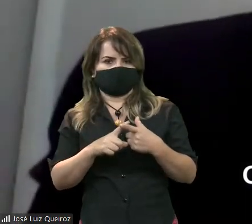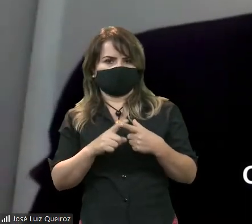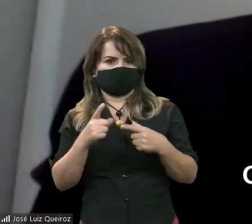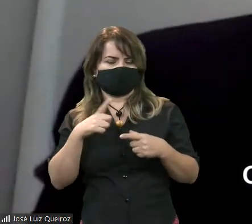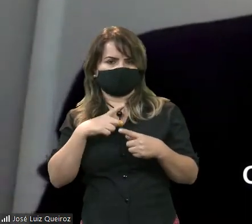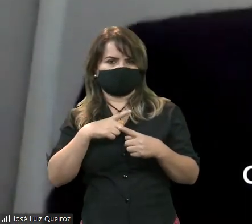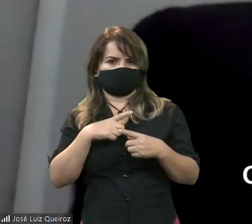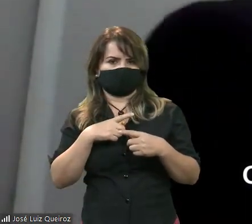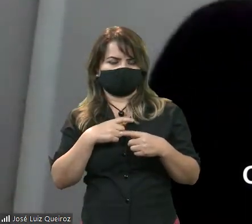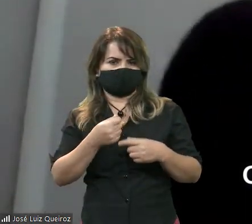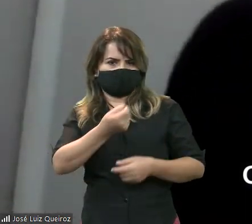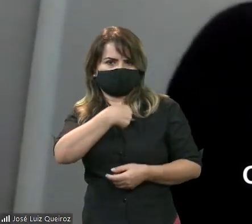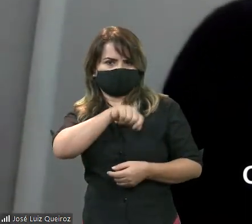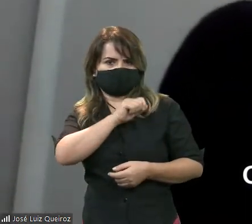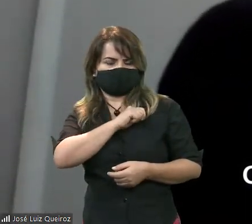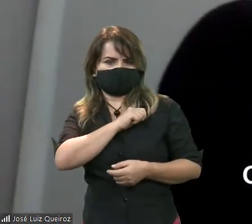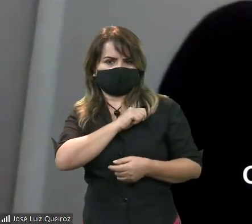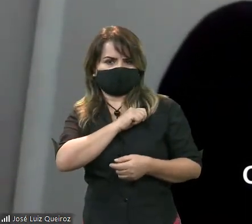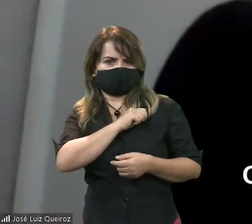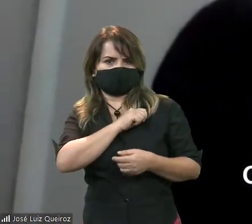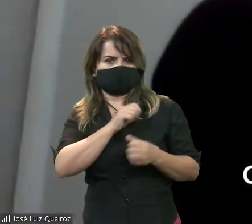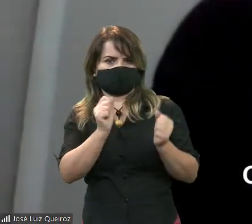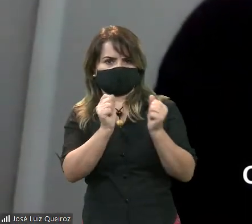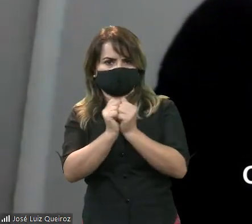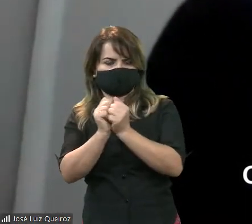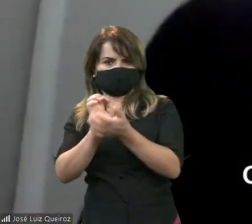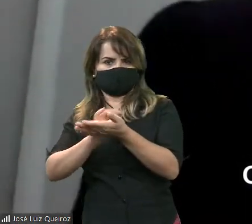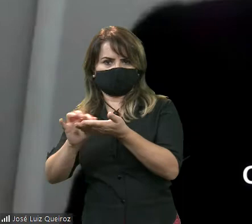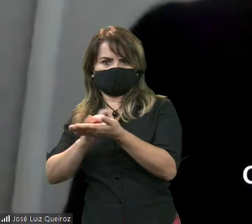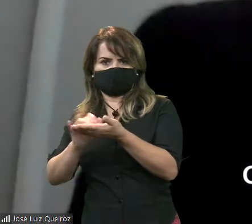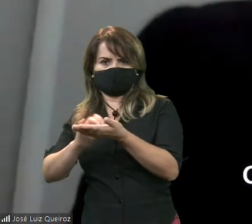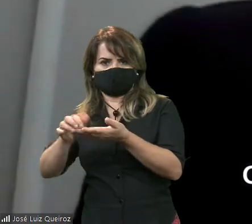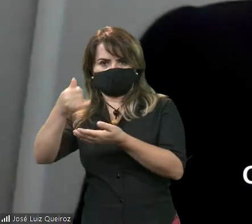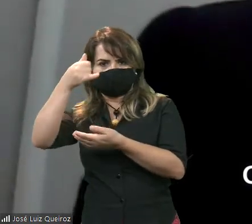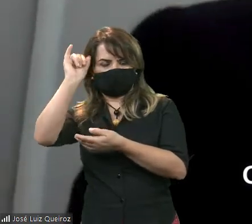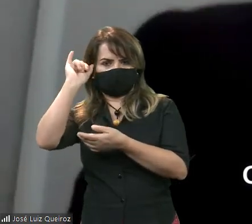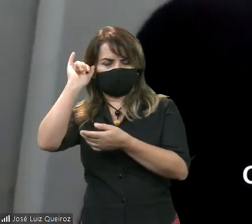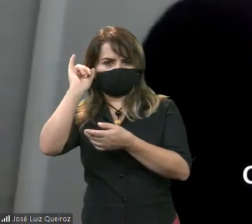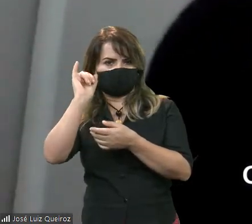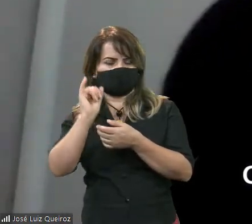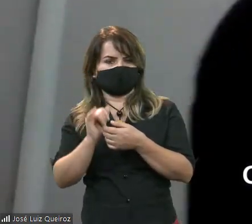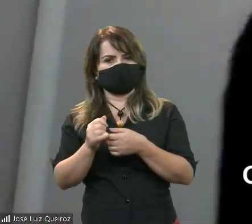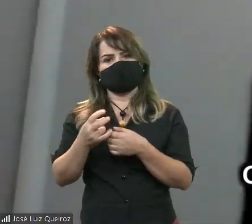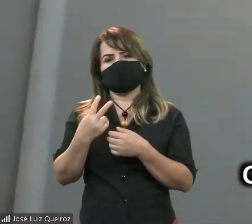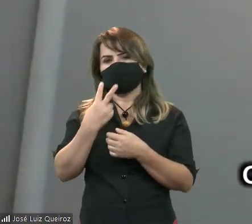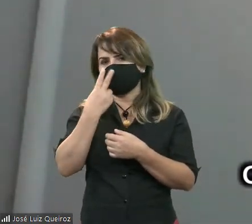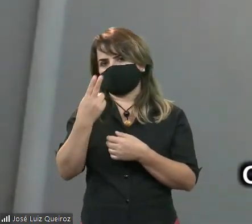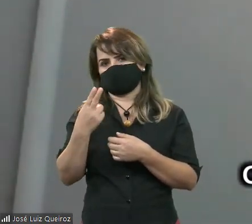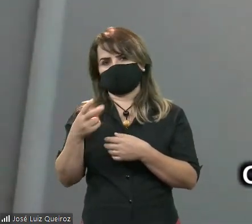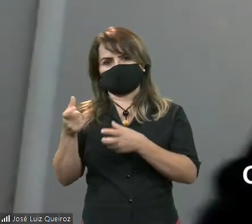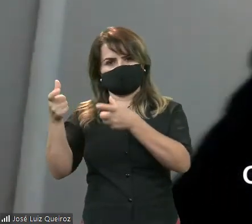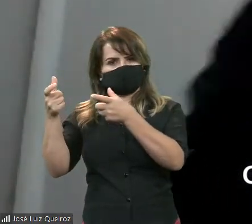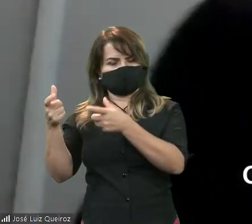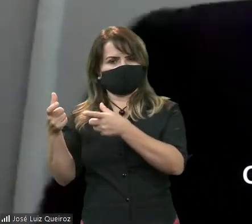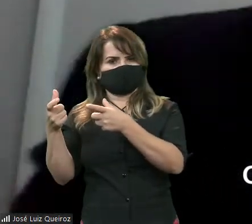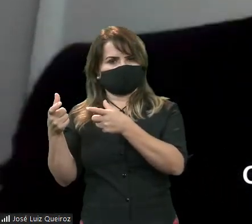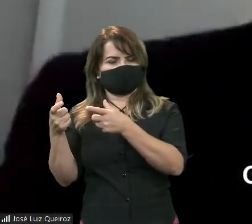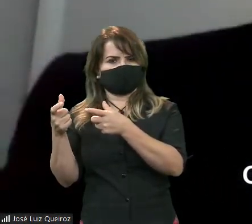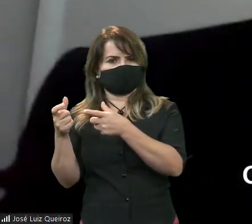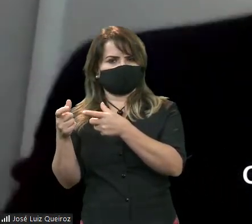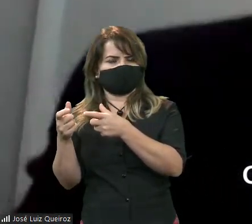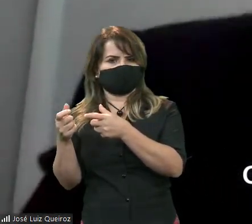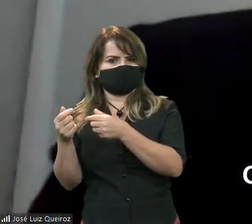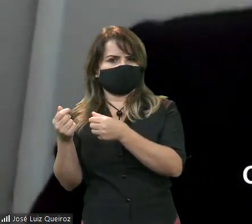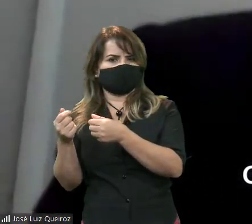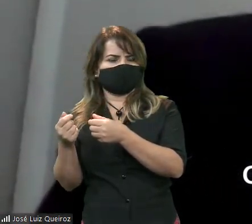todas as pastas junto à Secretaria da Fazenda, me parece, pelo que está escrito aqui na justificativa do projeto,